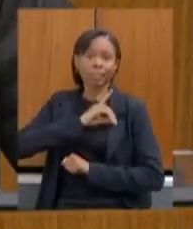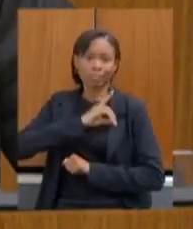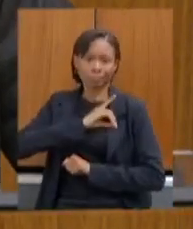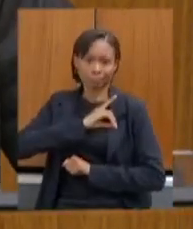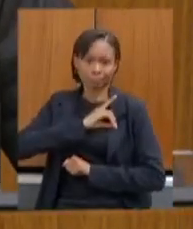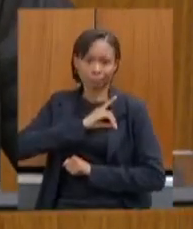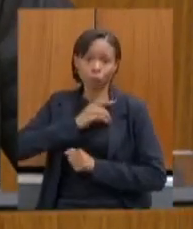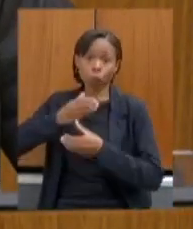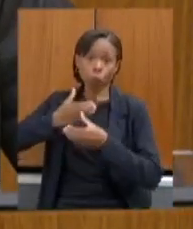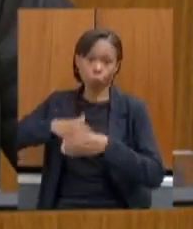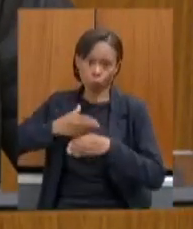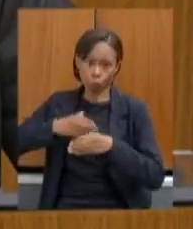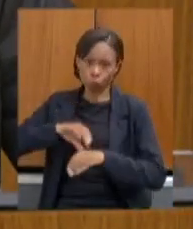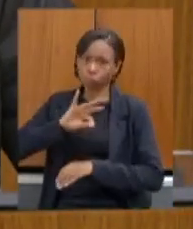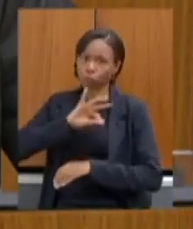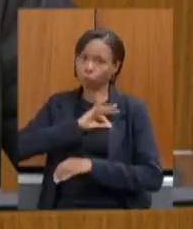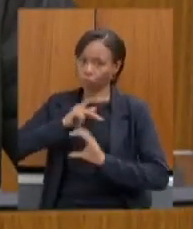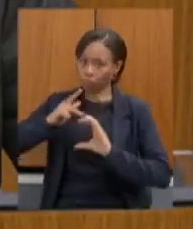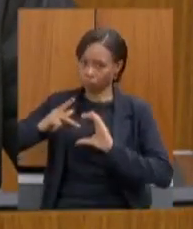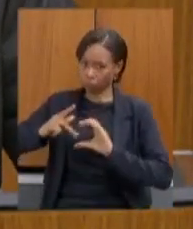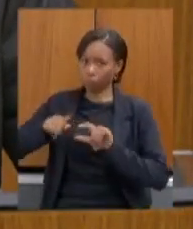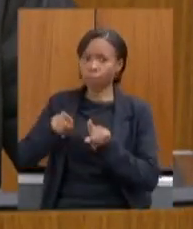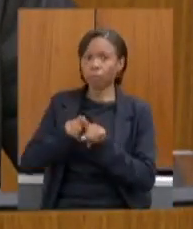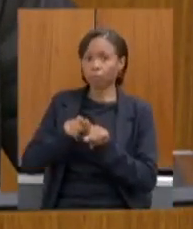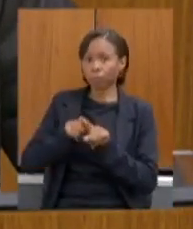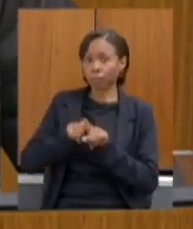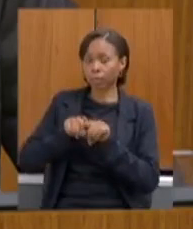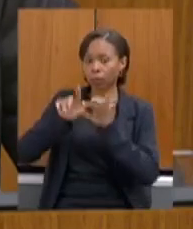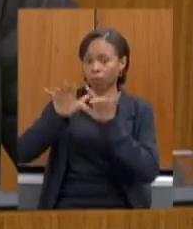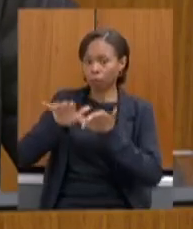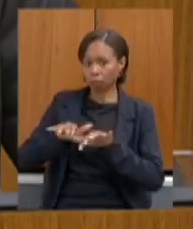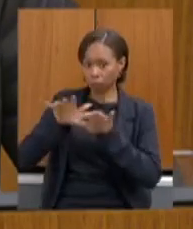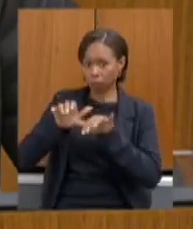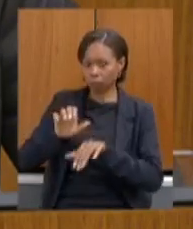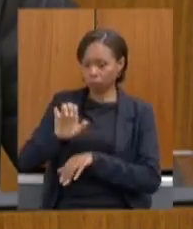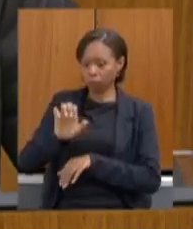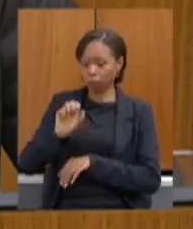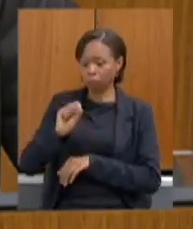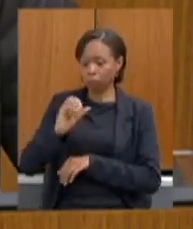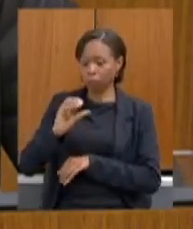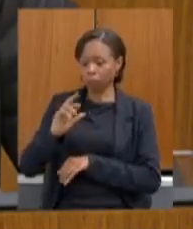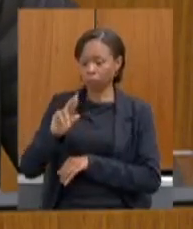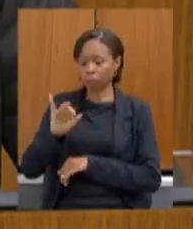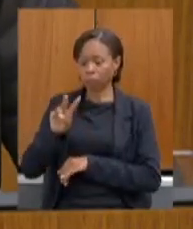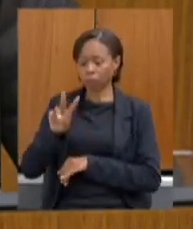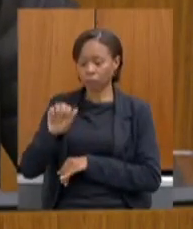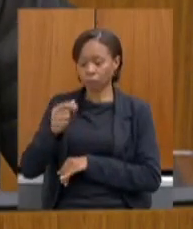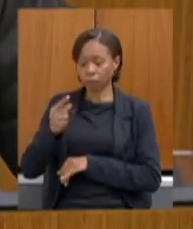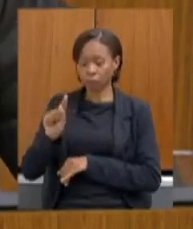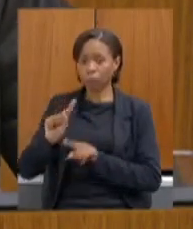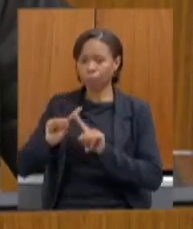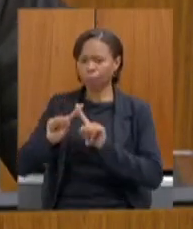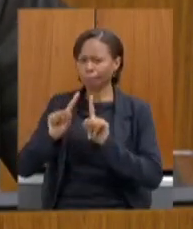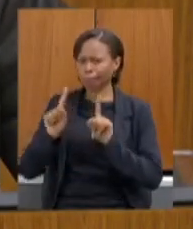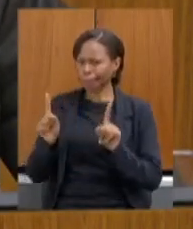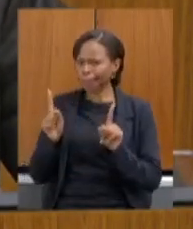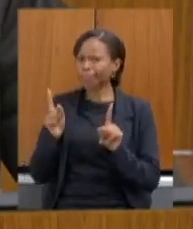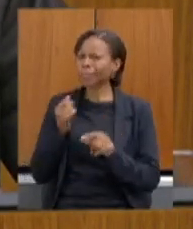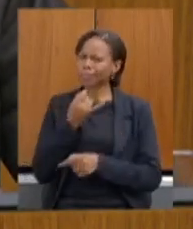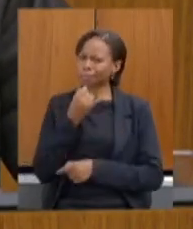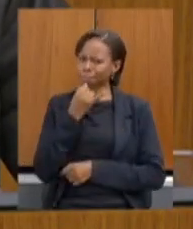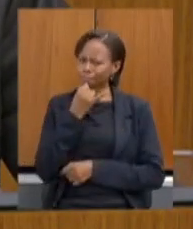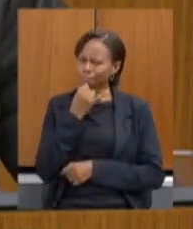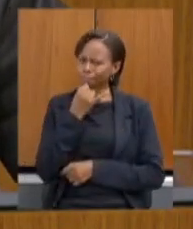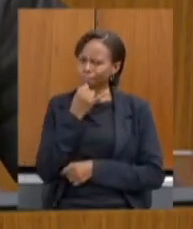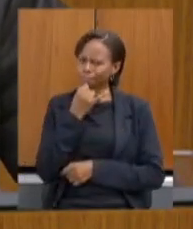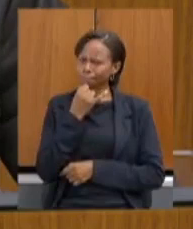mas, por outro lado, é muito triste, é decepcionante a gente ouvir que